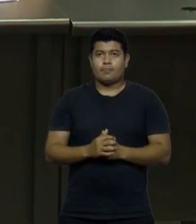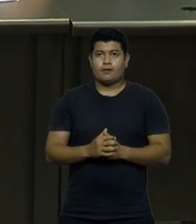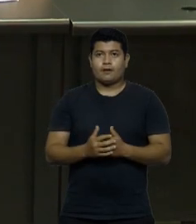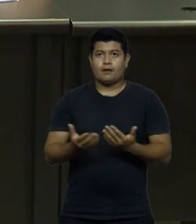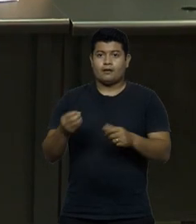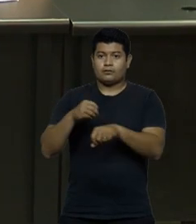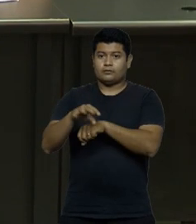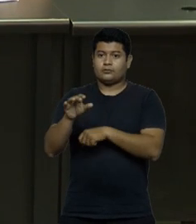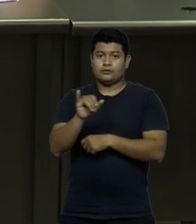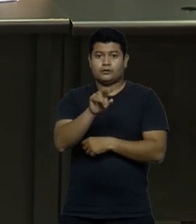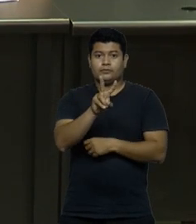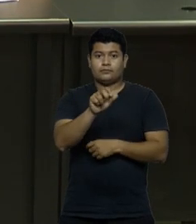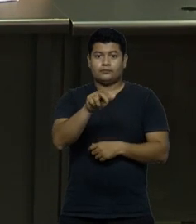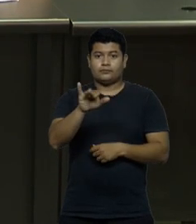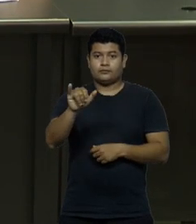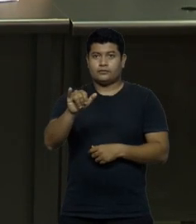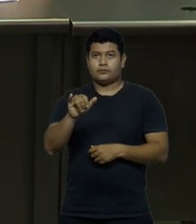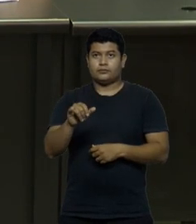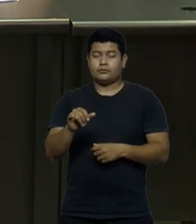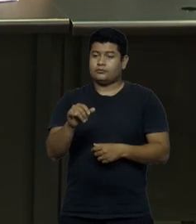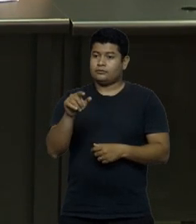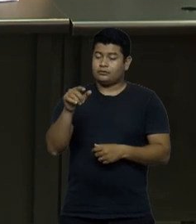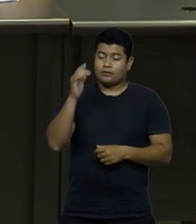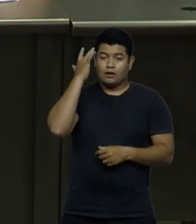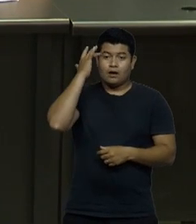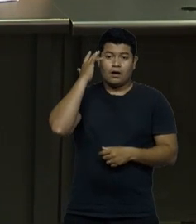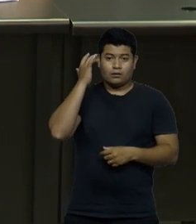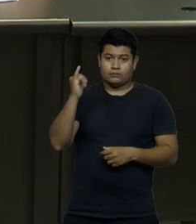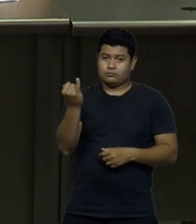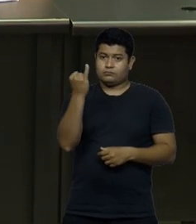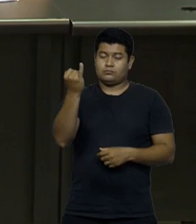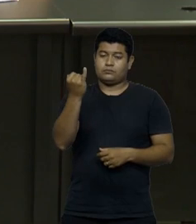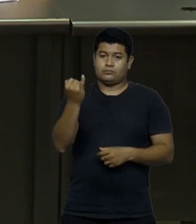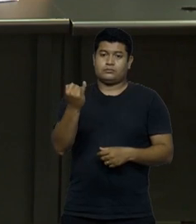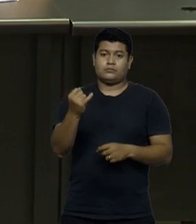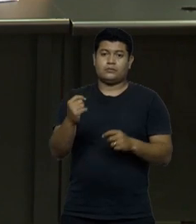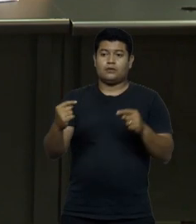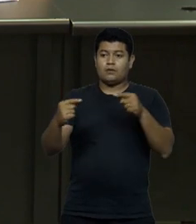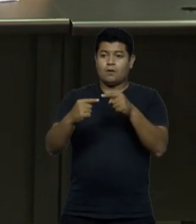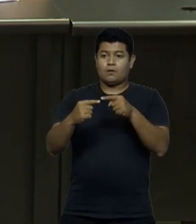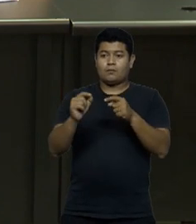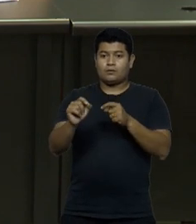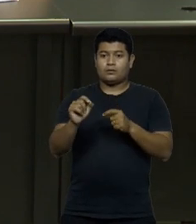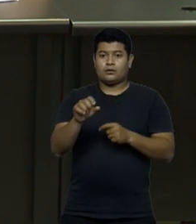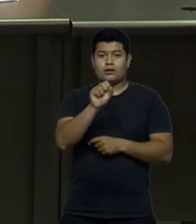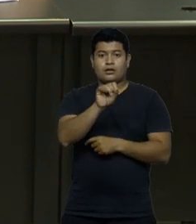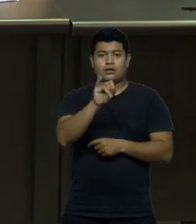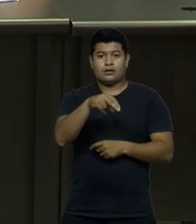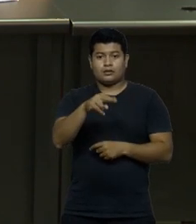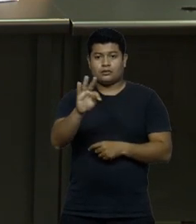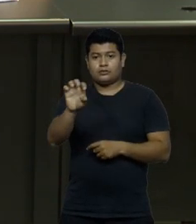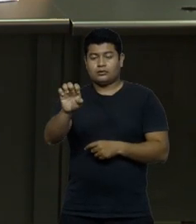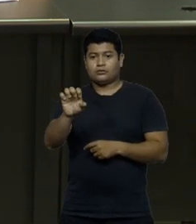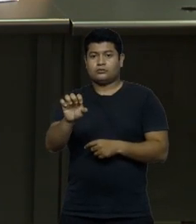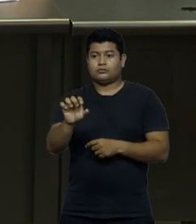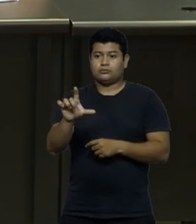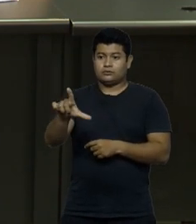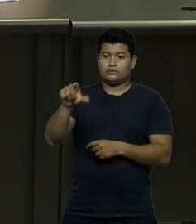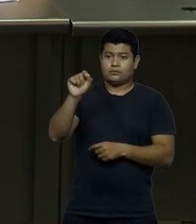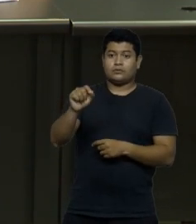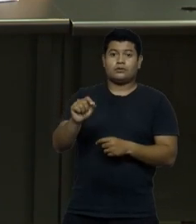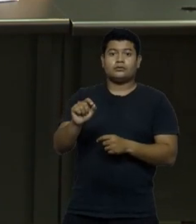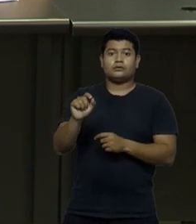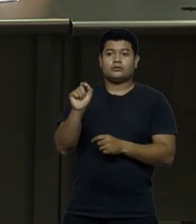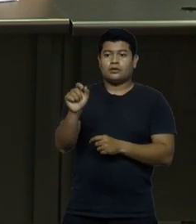elivane me parece que ela extremamente pertinente eu acho que nós podemos combinar que que o sinte é definir quem participa desse